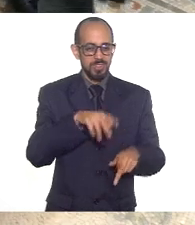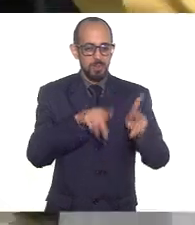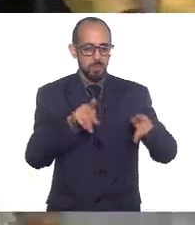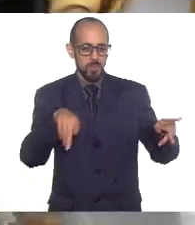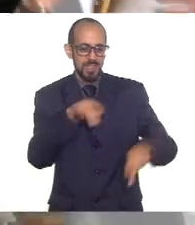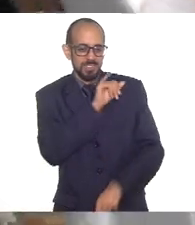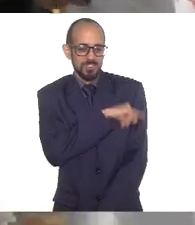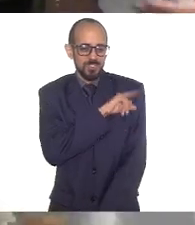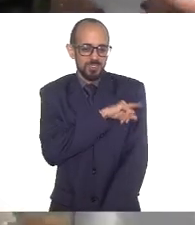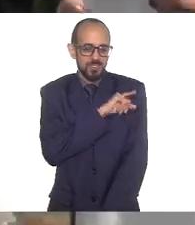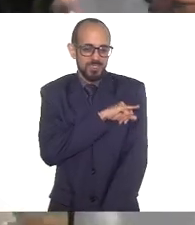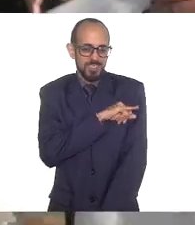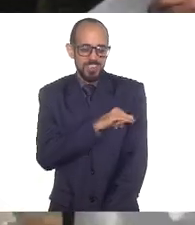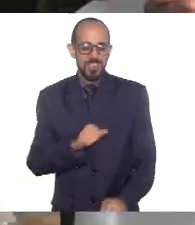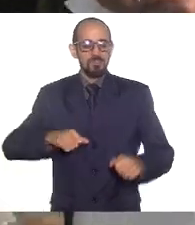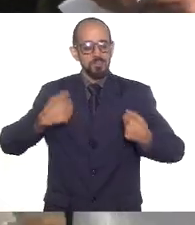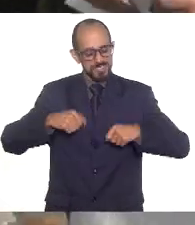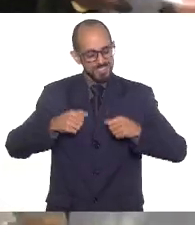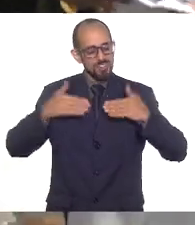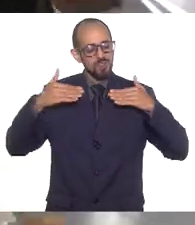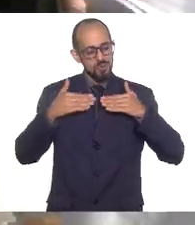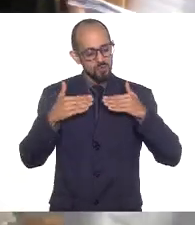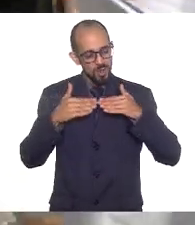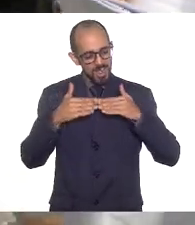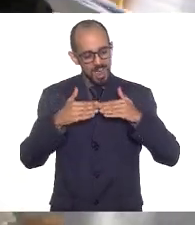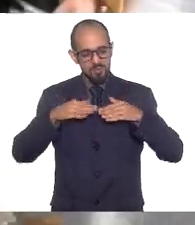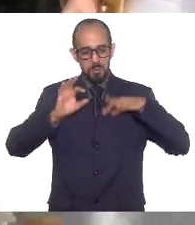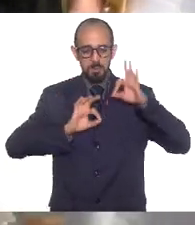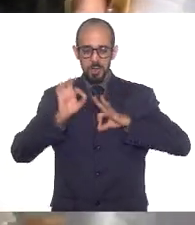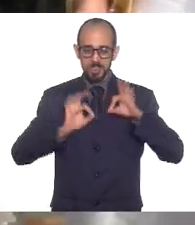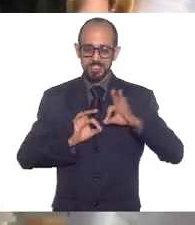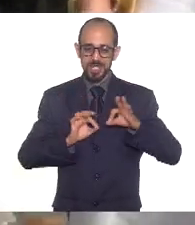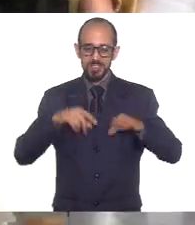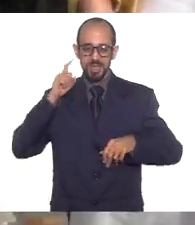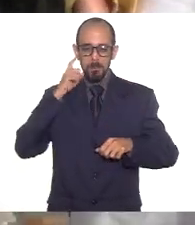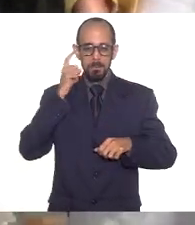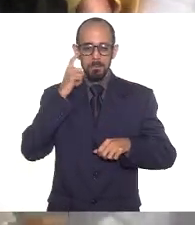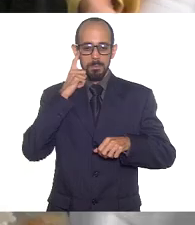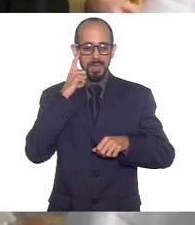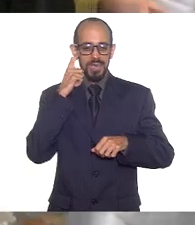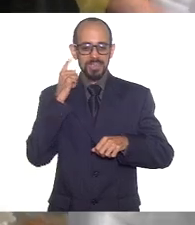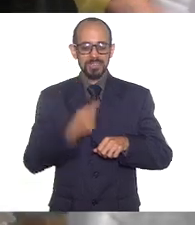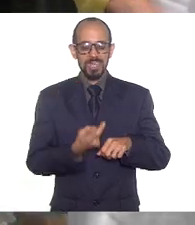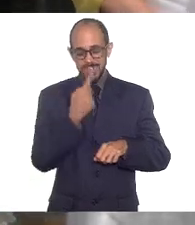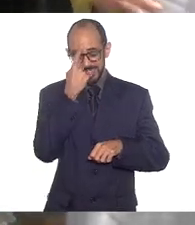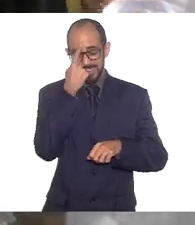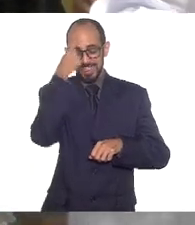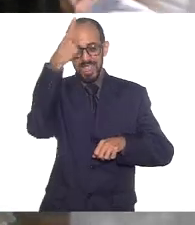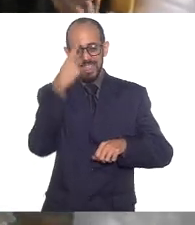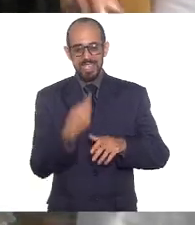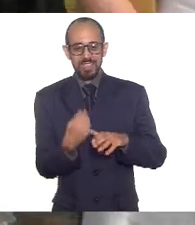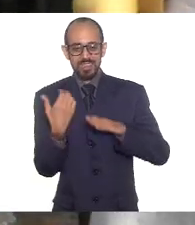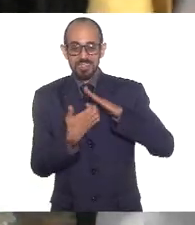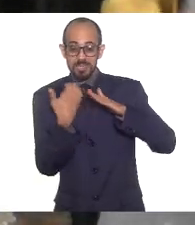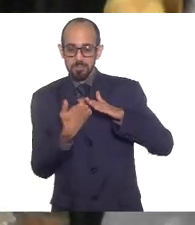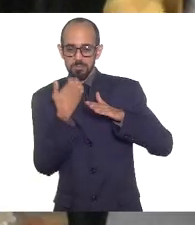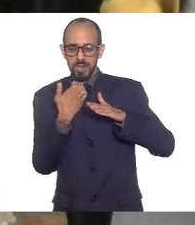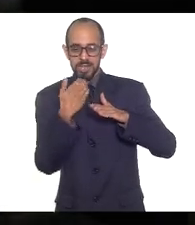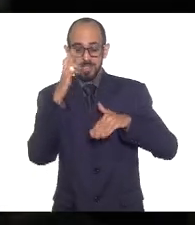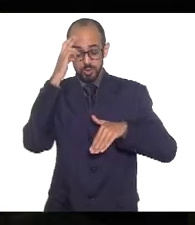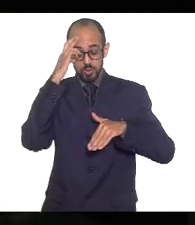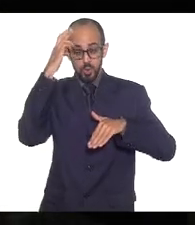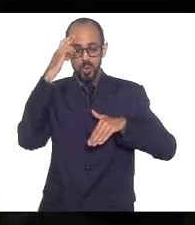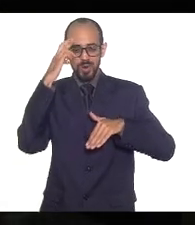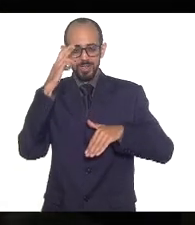outro que não favorável a um projeto que pensa o empreendedorismo a partir das mulheres mulheres que sempre são